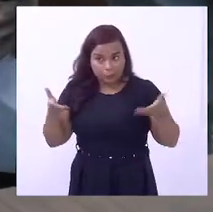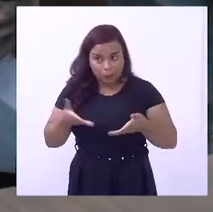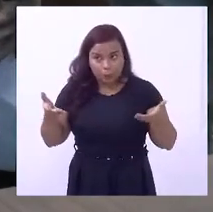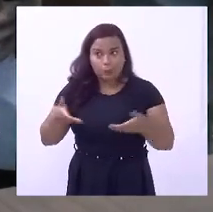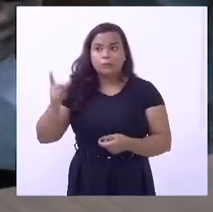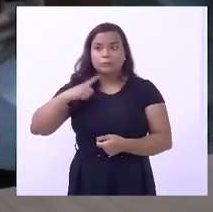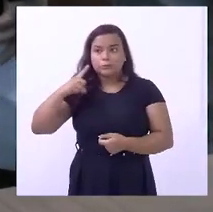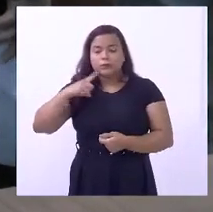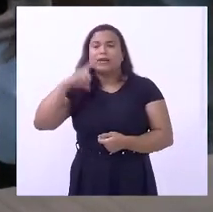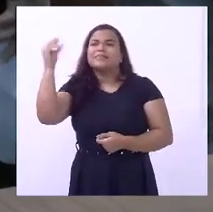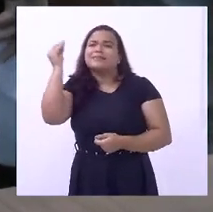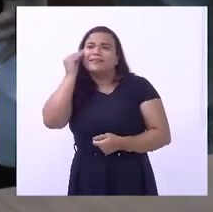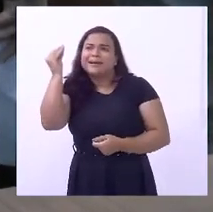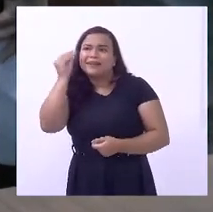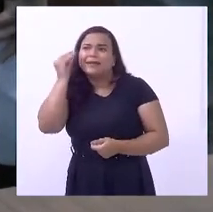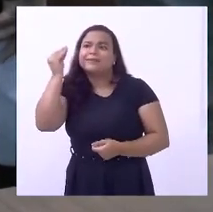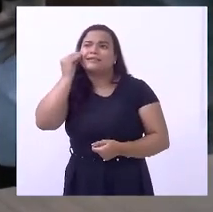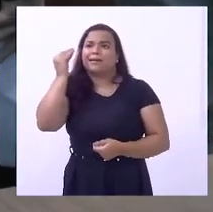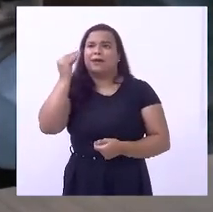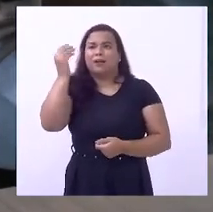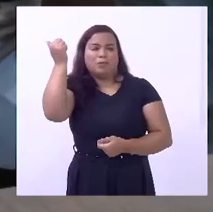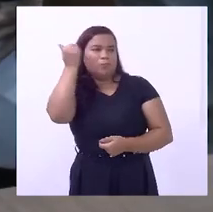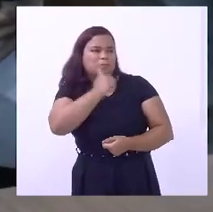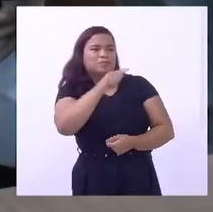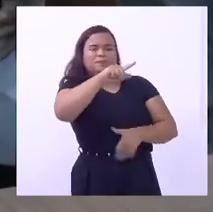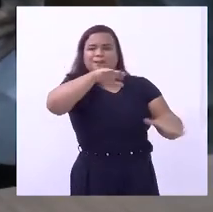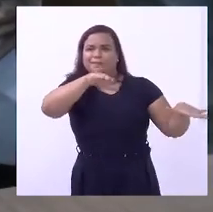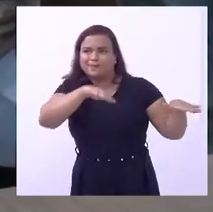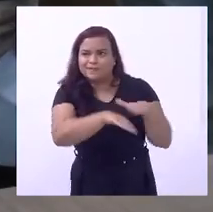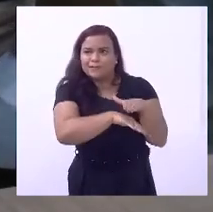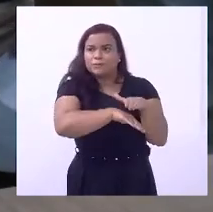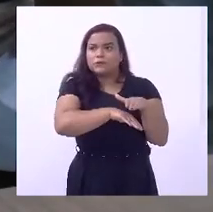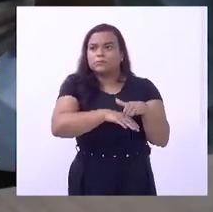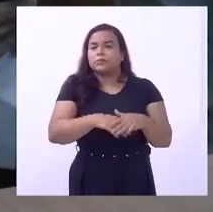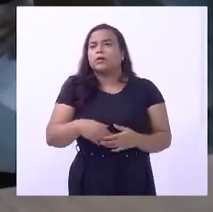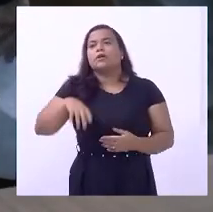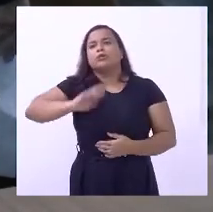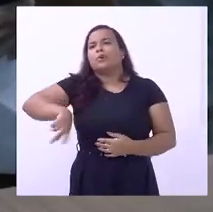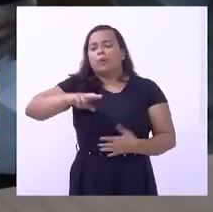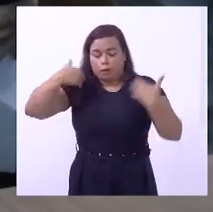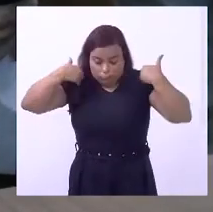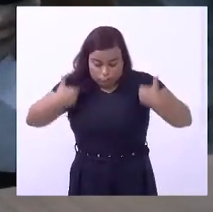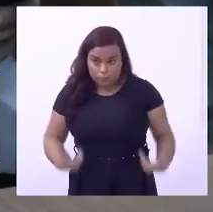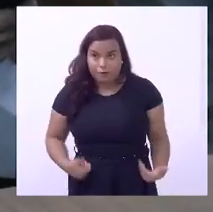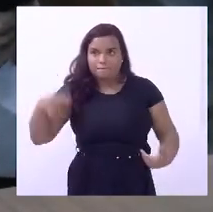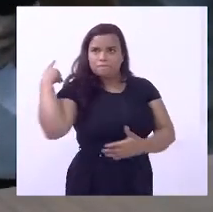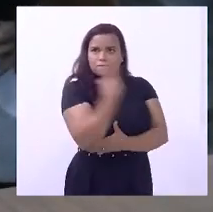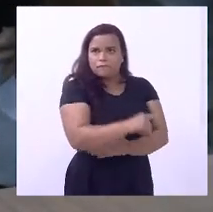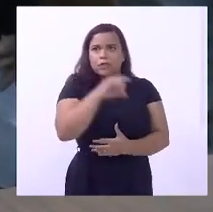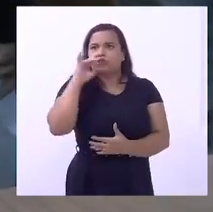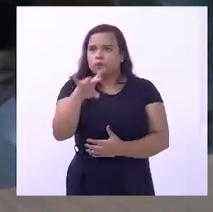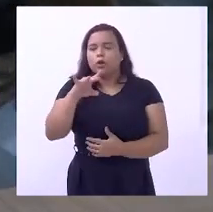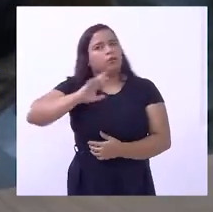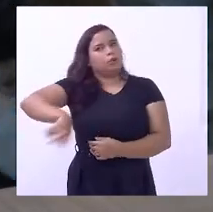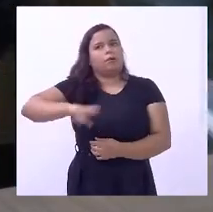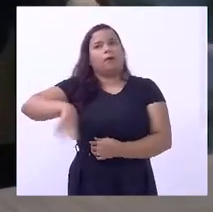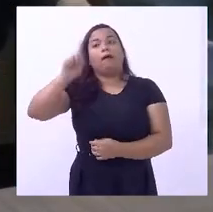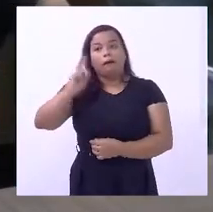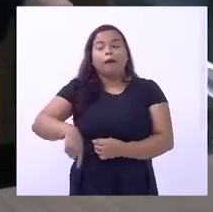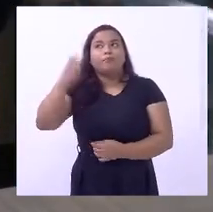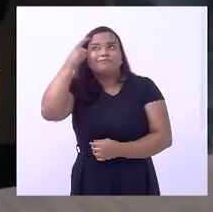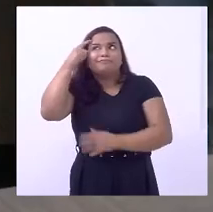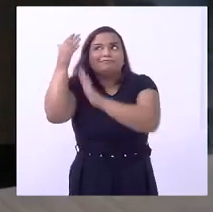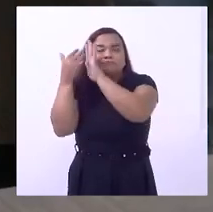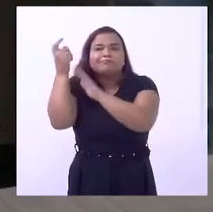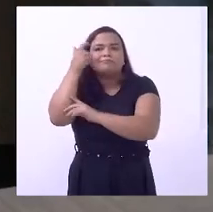a tentativa de submeter as mulheres, ela não é só física, ela é psicológica, ela é patrimonial. Então,